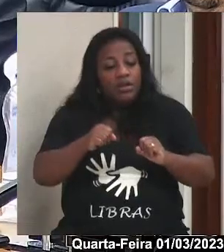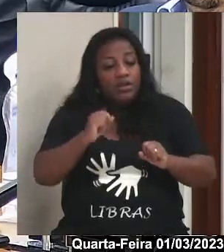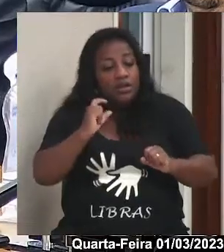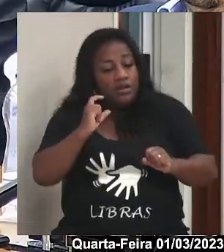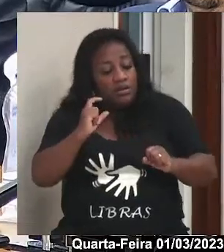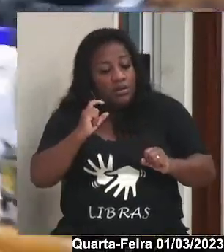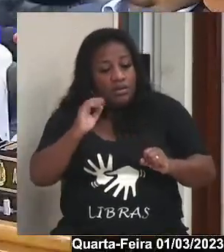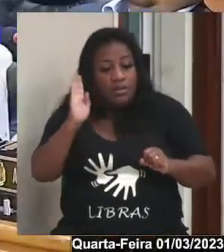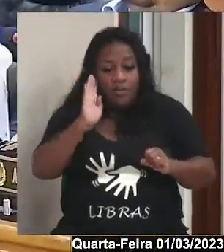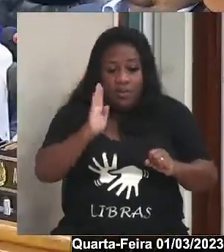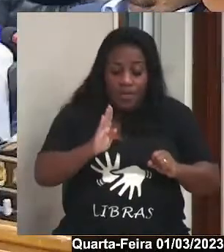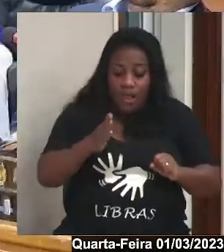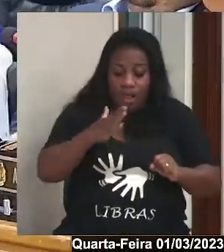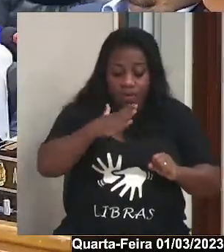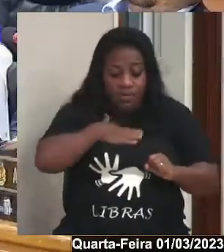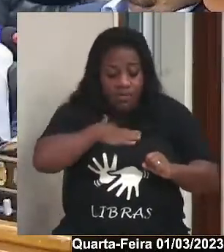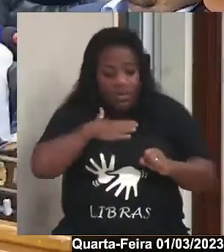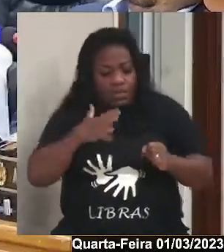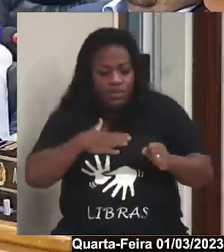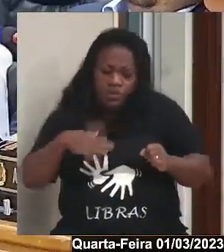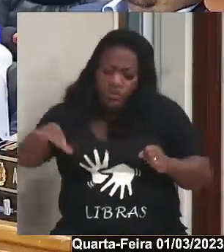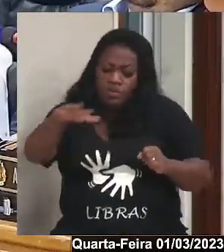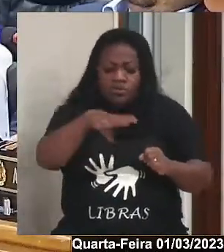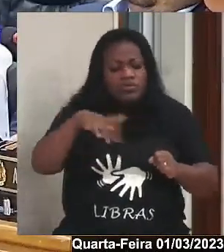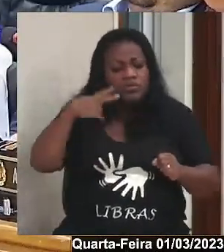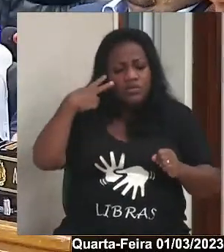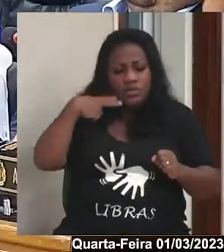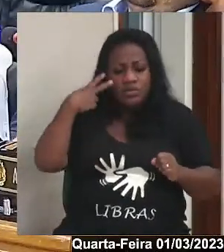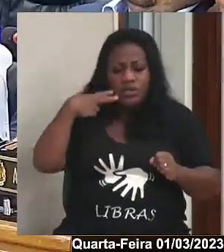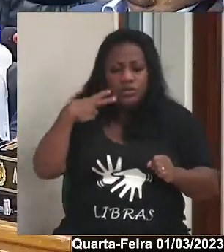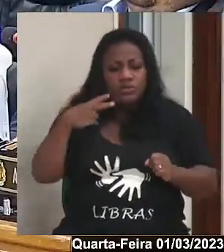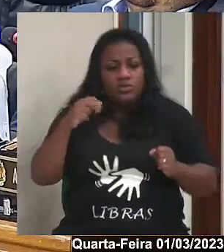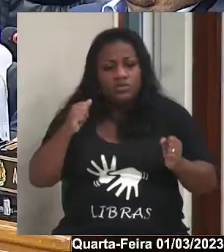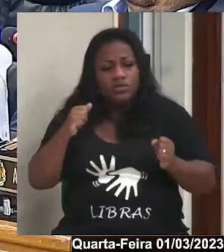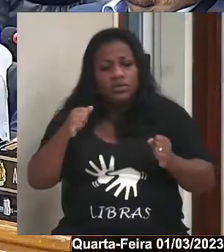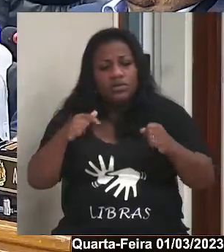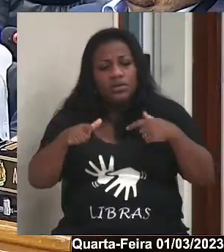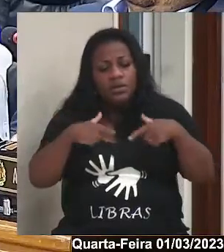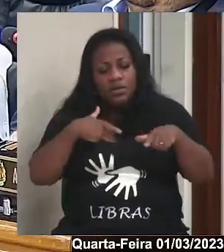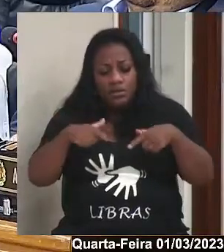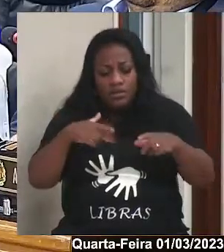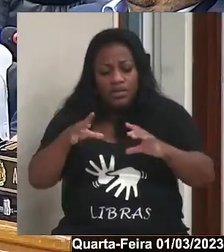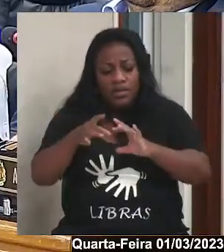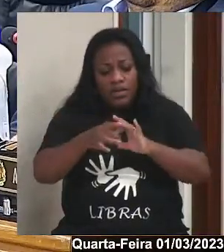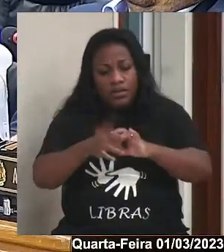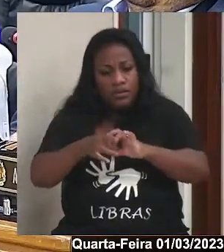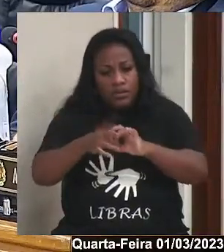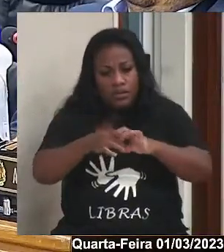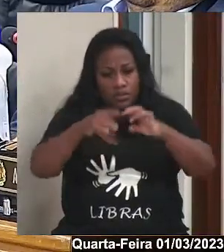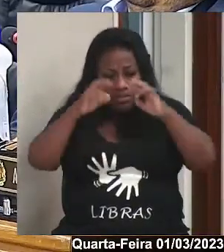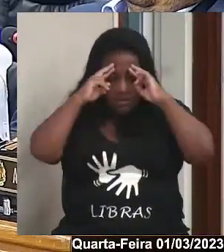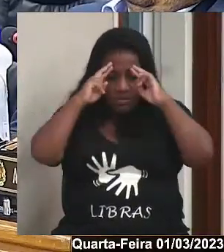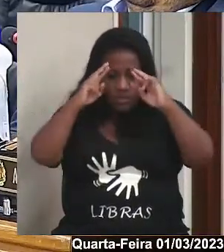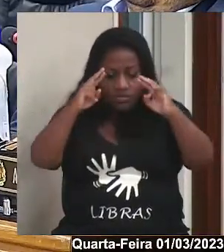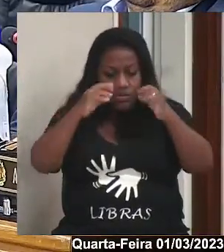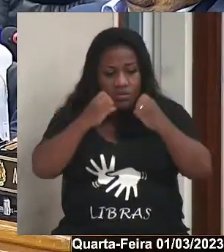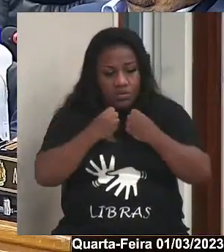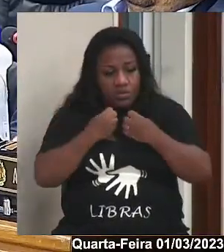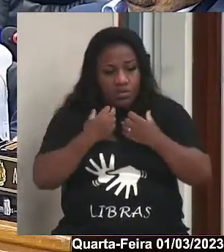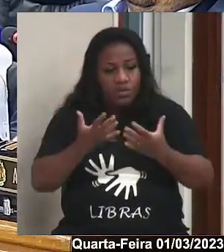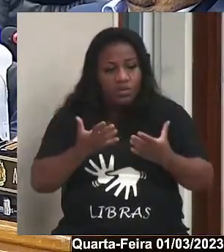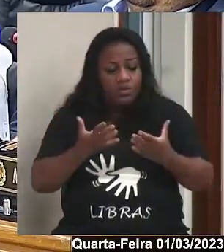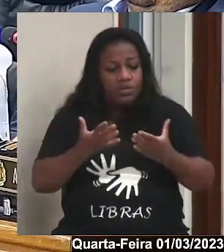das suas falas do vereador Bubiléu, do Betinho, a minha também, entendeu? Acho que o respeito é muito bom.